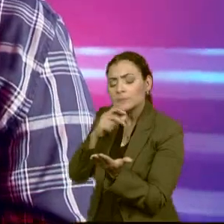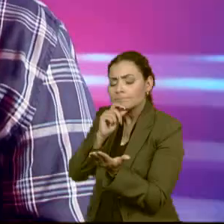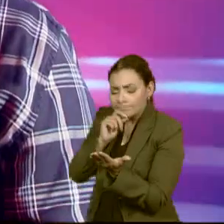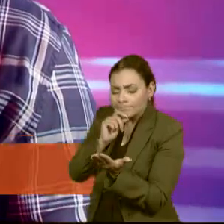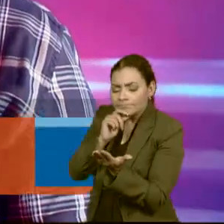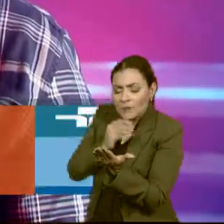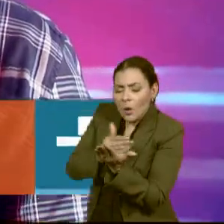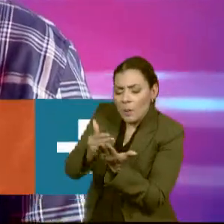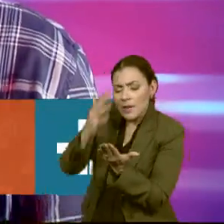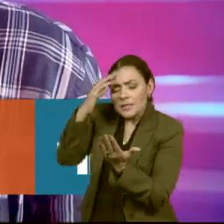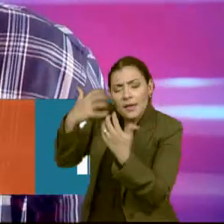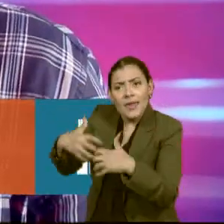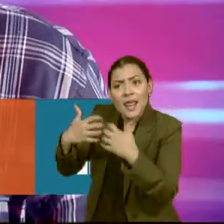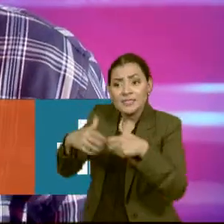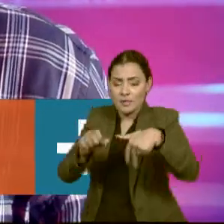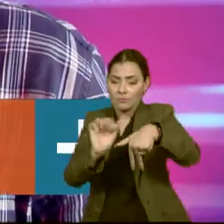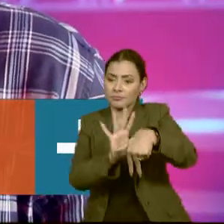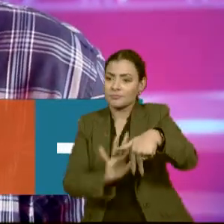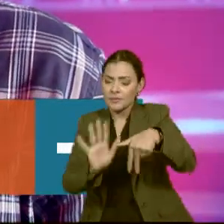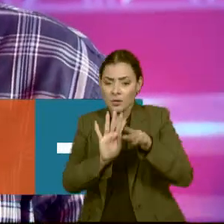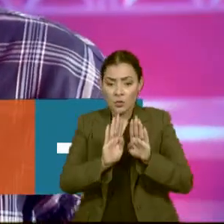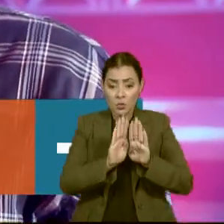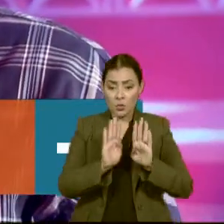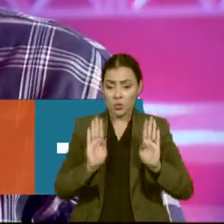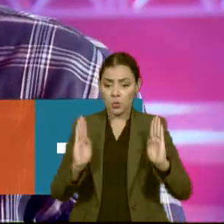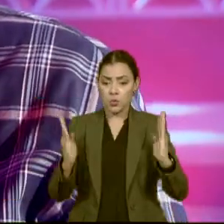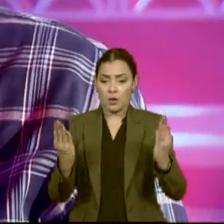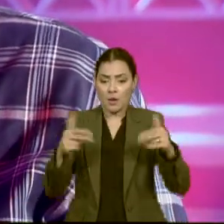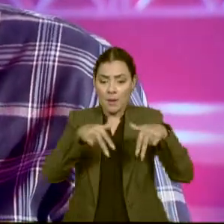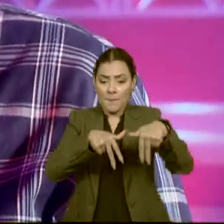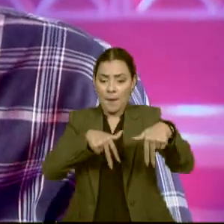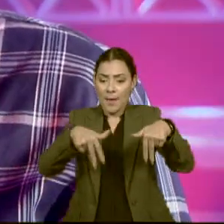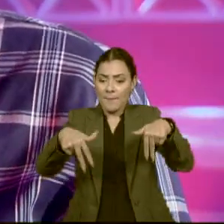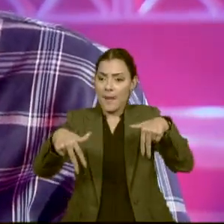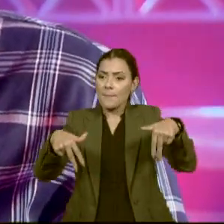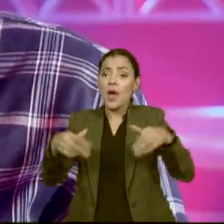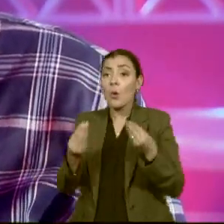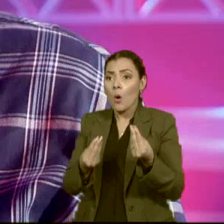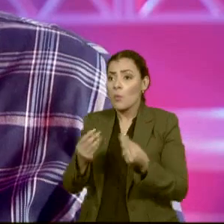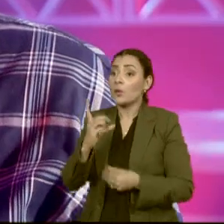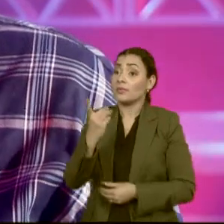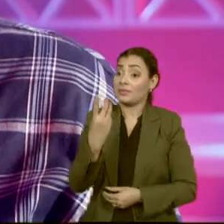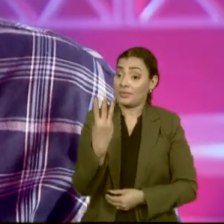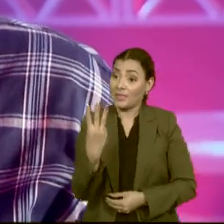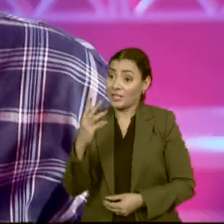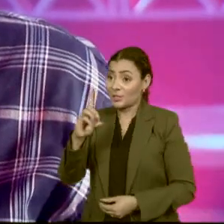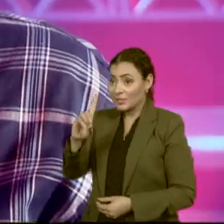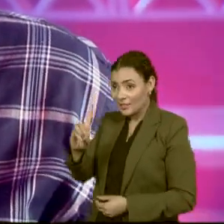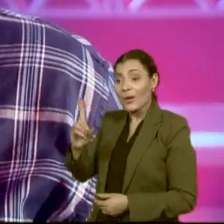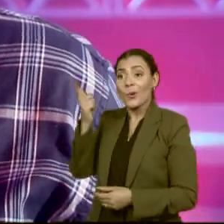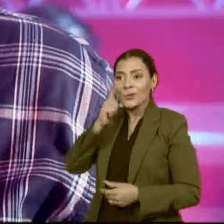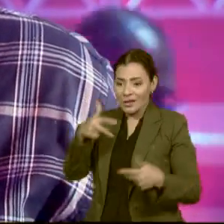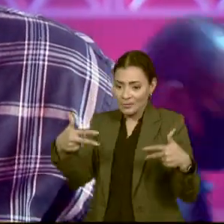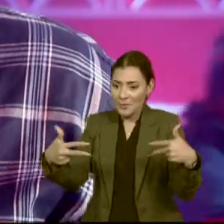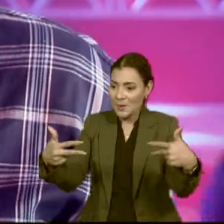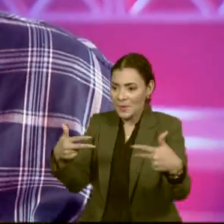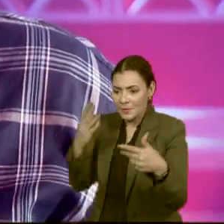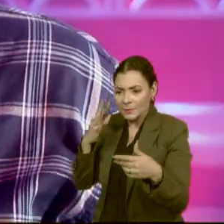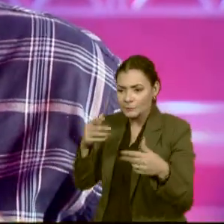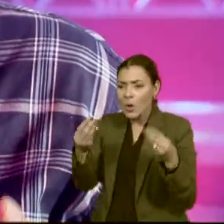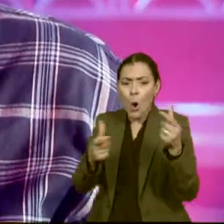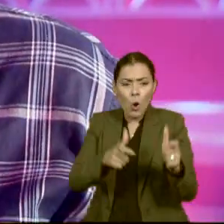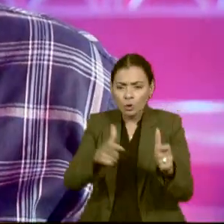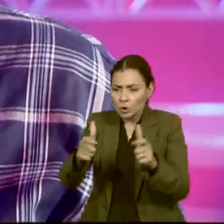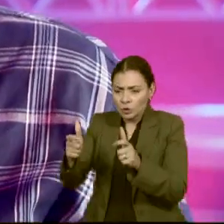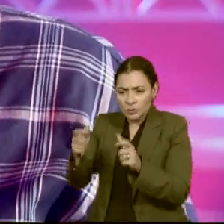começa-se a trabalhar a criação da cenografia. Isso dentro de um programa 3D, onde a gente já consegue fazer as simulações, posicionamentos